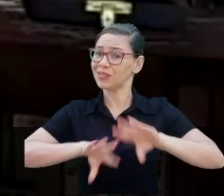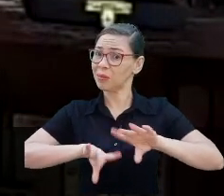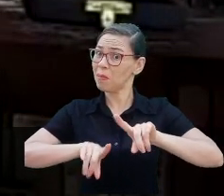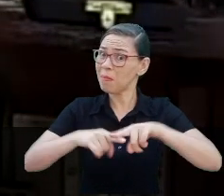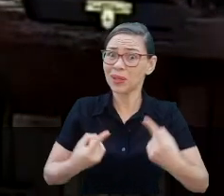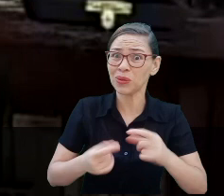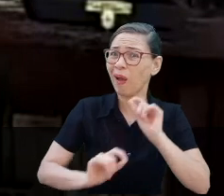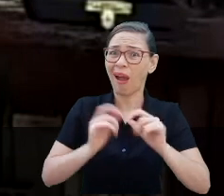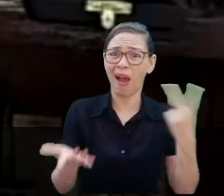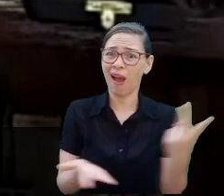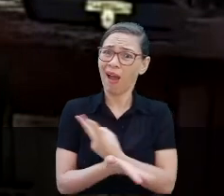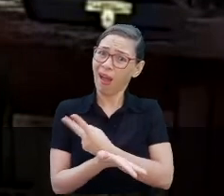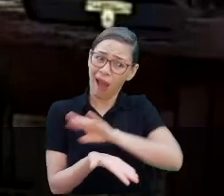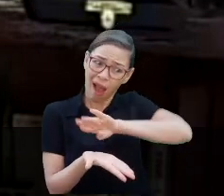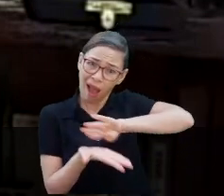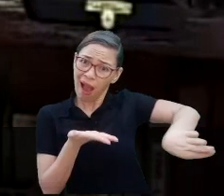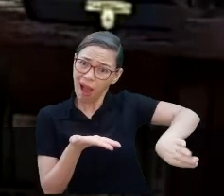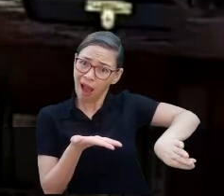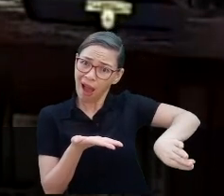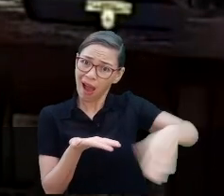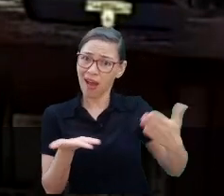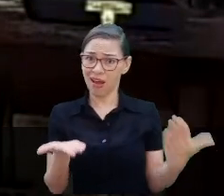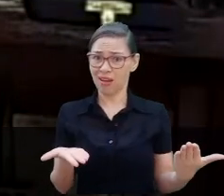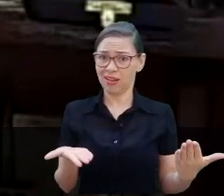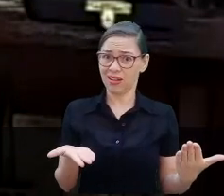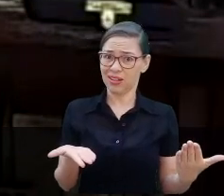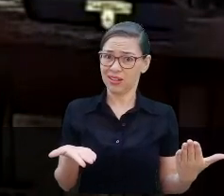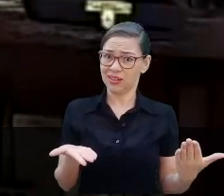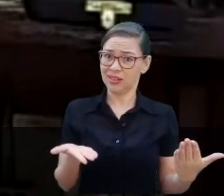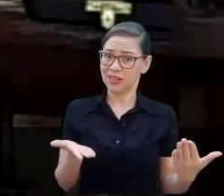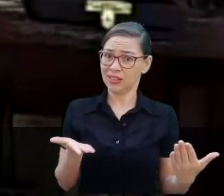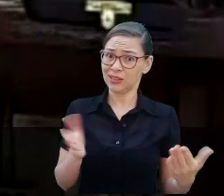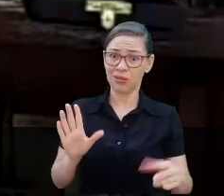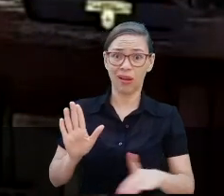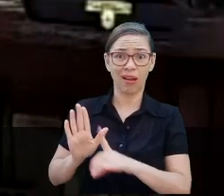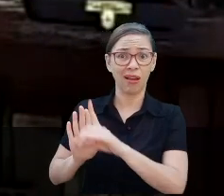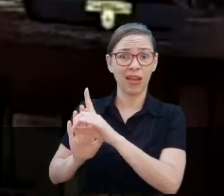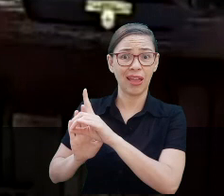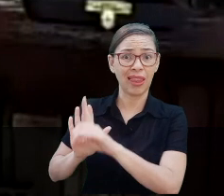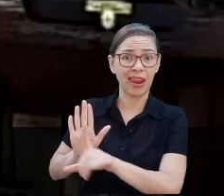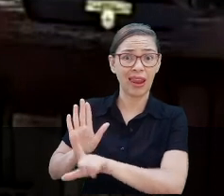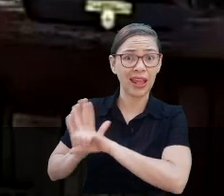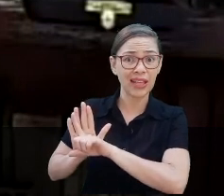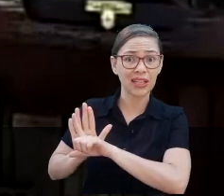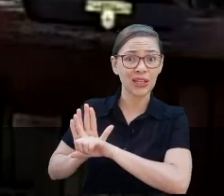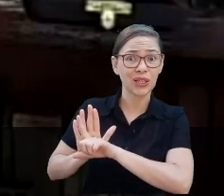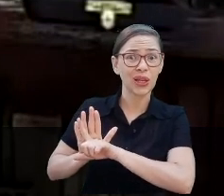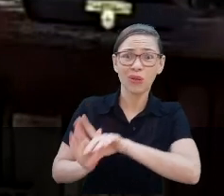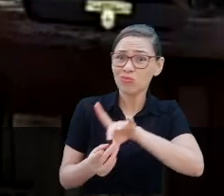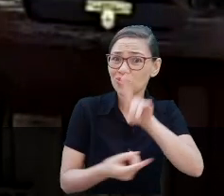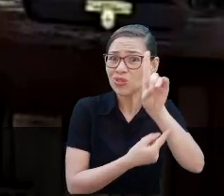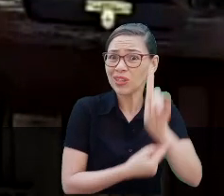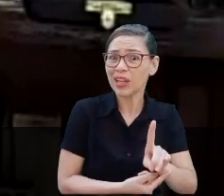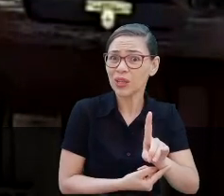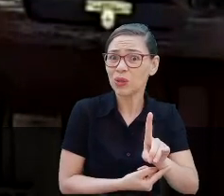temos o desrespeito institucional aos direitos fundamentais da